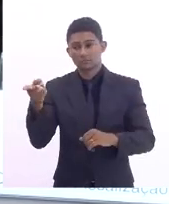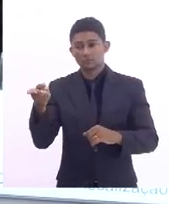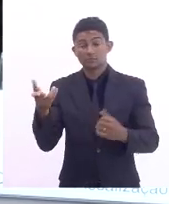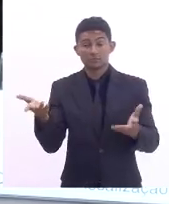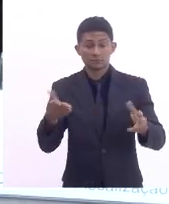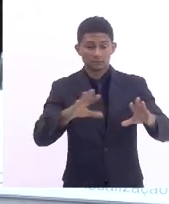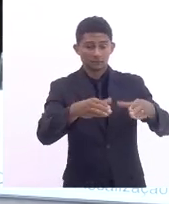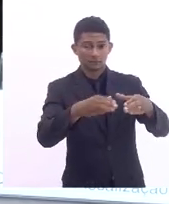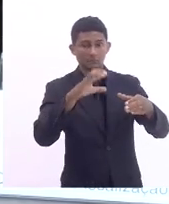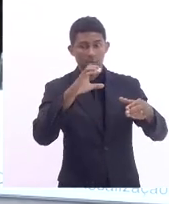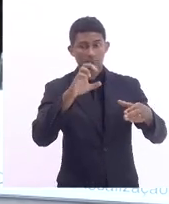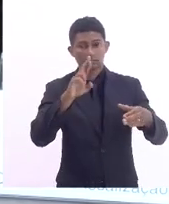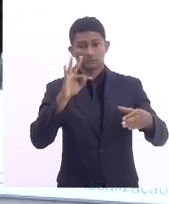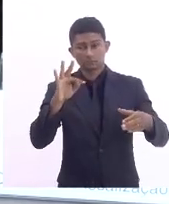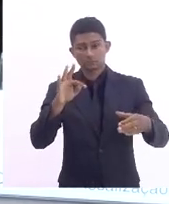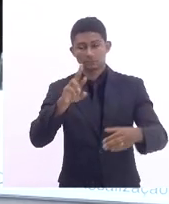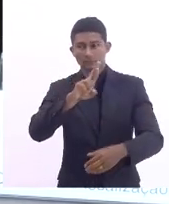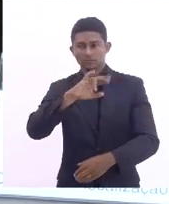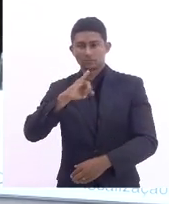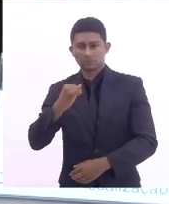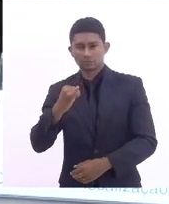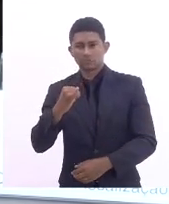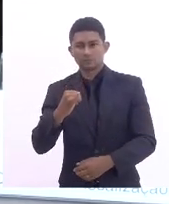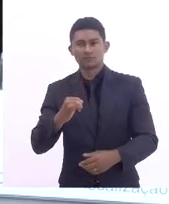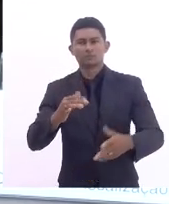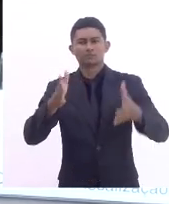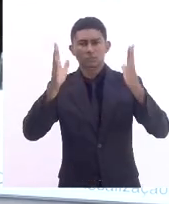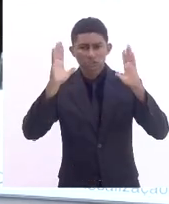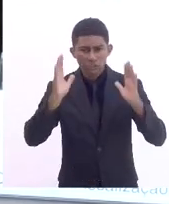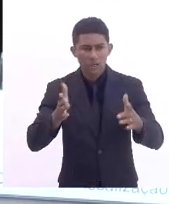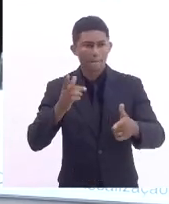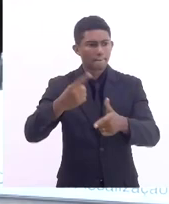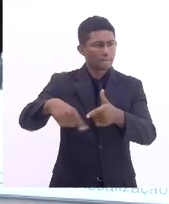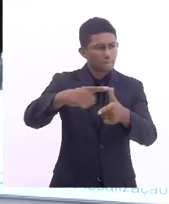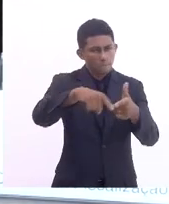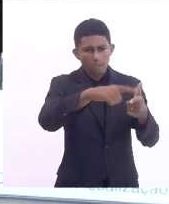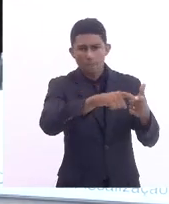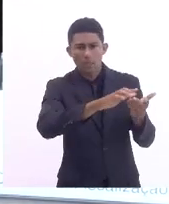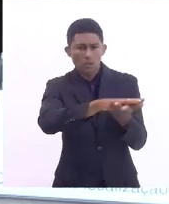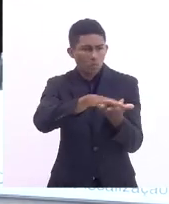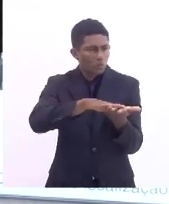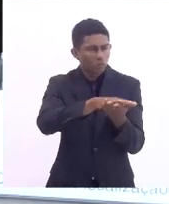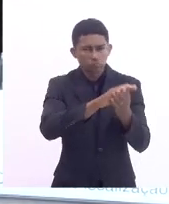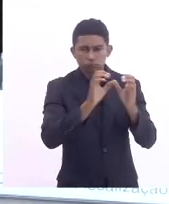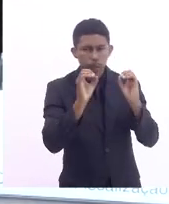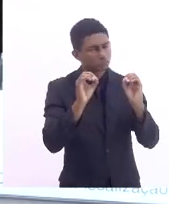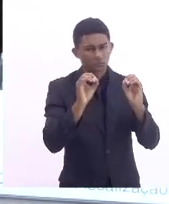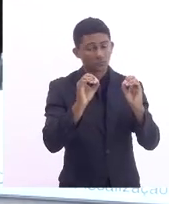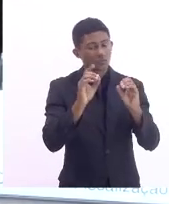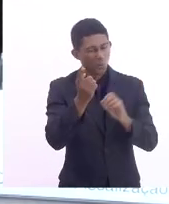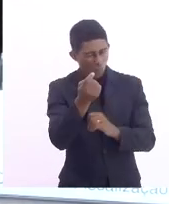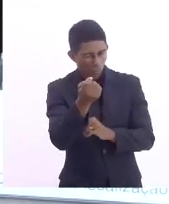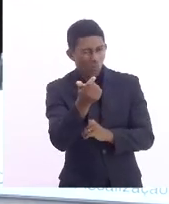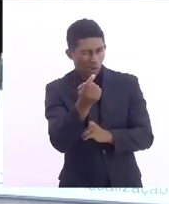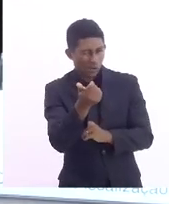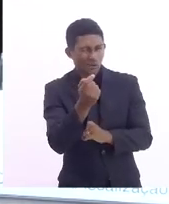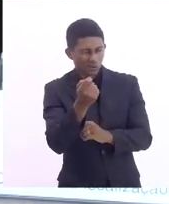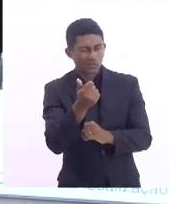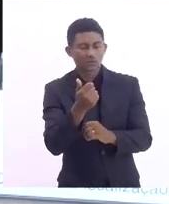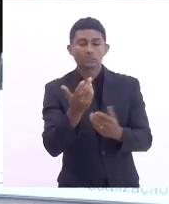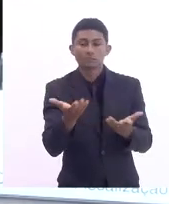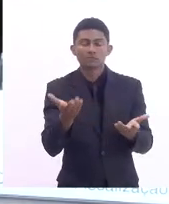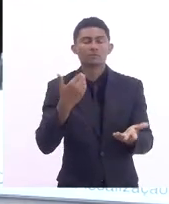tá no diria plenamente saneado vai estar bem encaminhado eu tenho certeza que